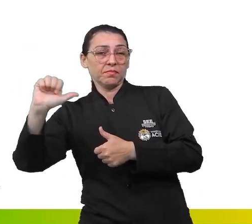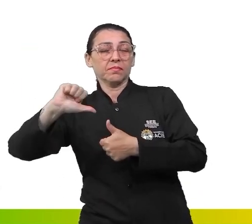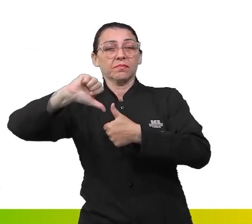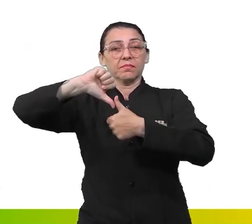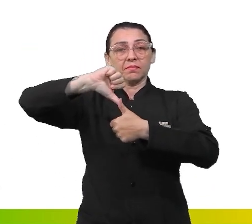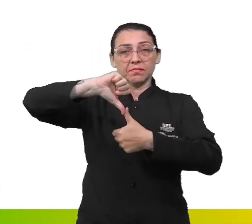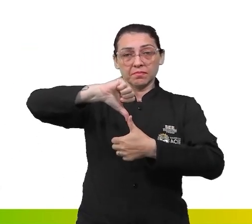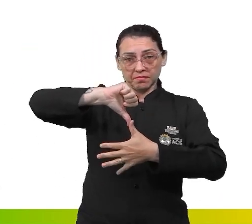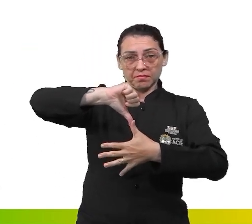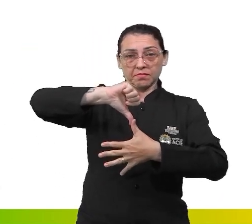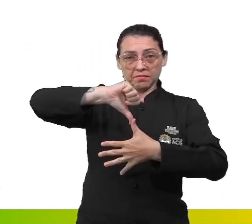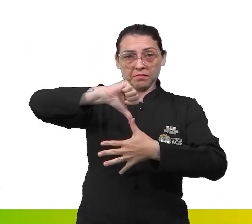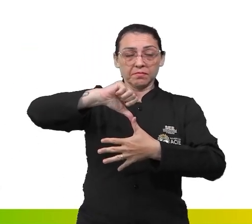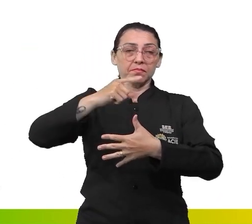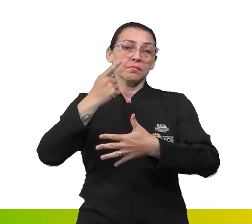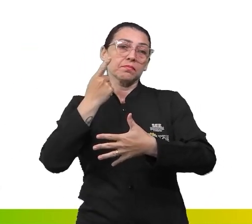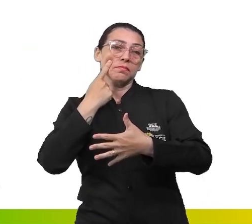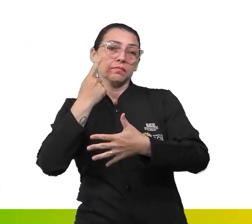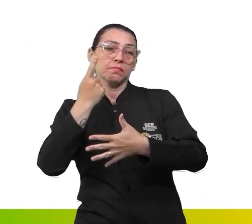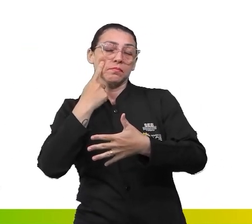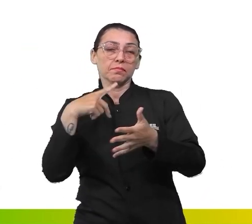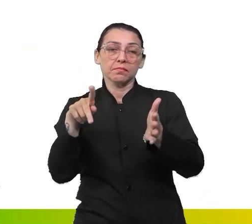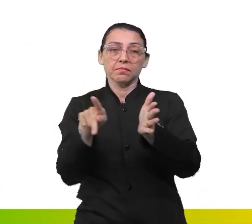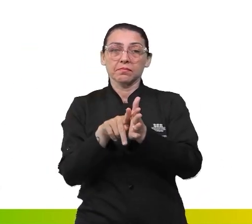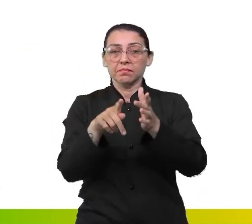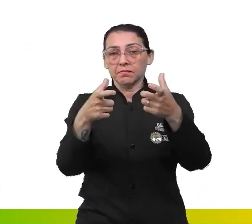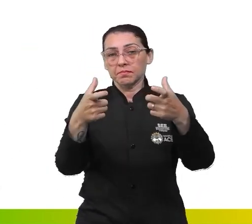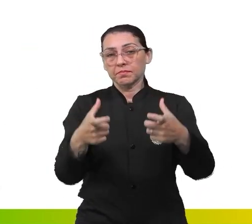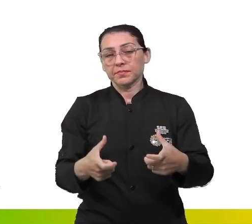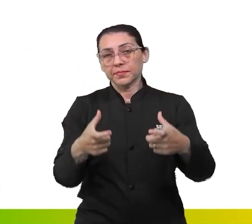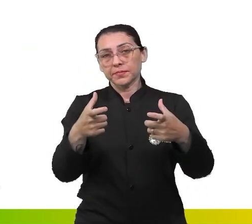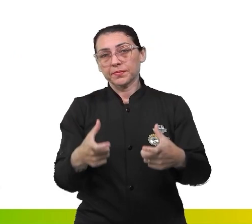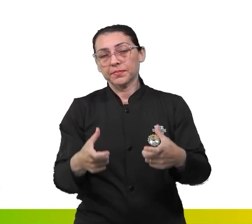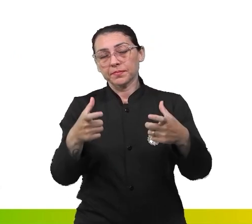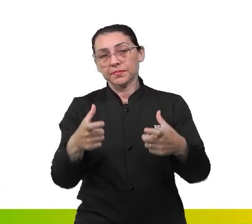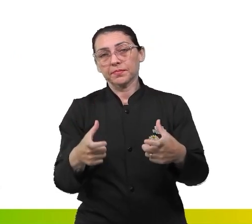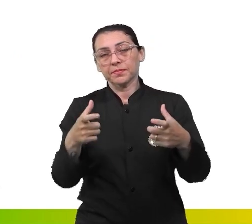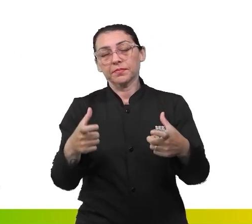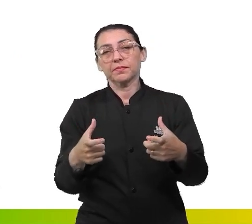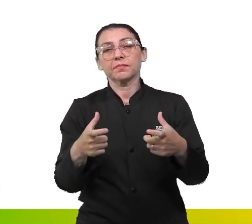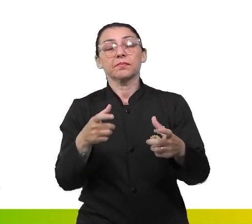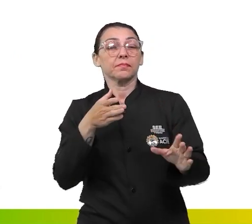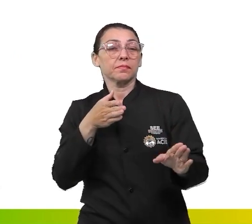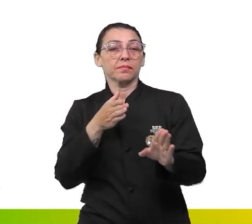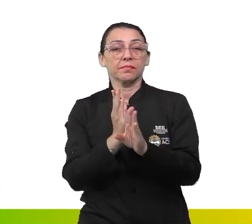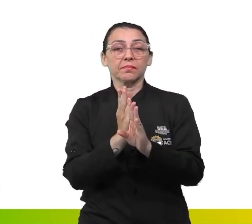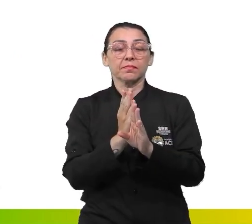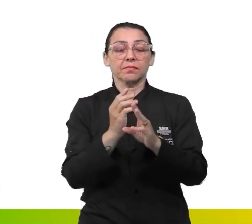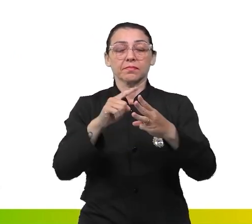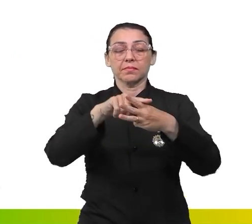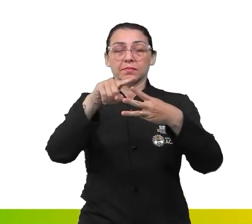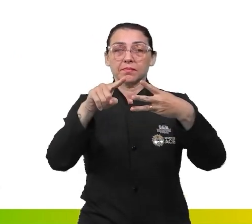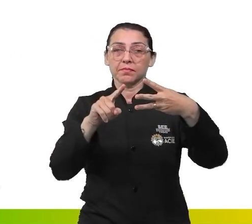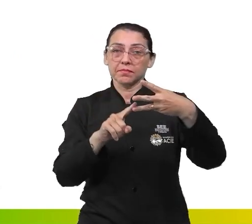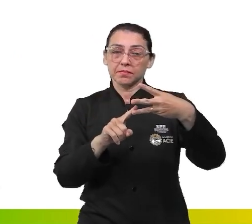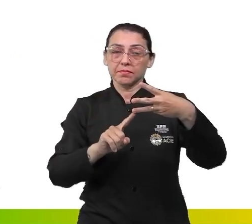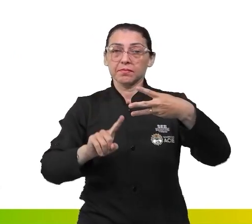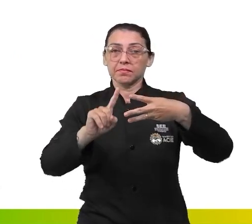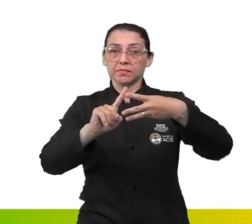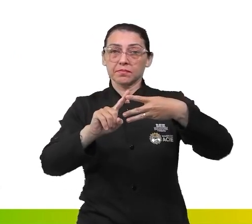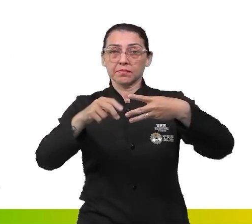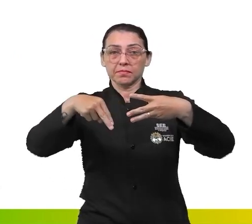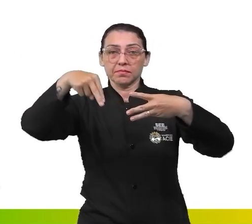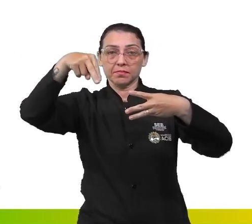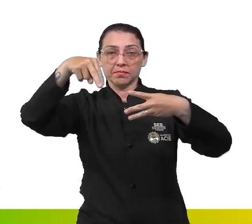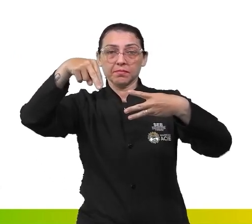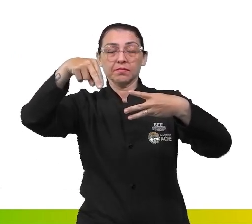que interessante, como eu falei antes, a própria localização dele vai identificar aí 3 partes dele, parte